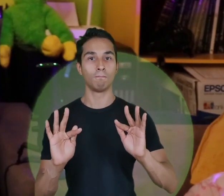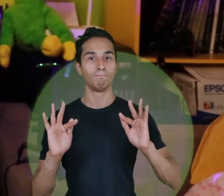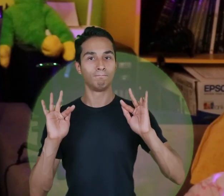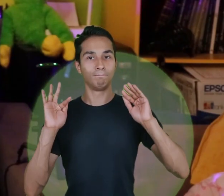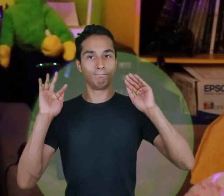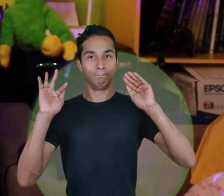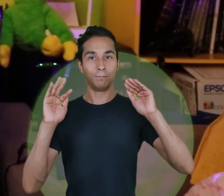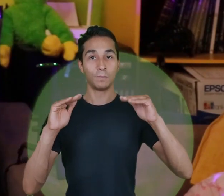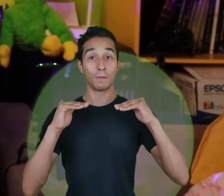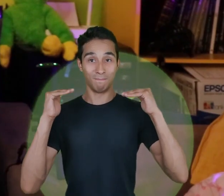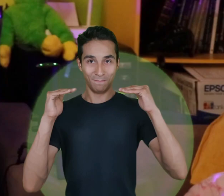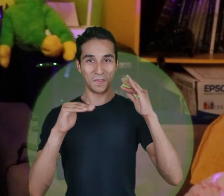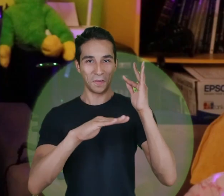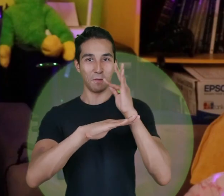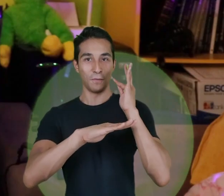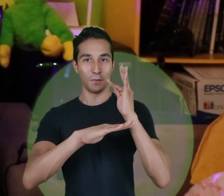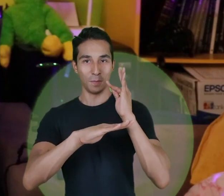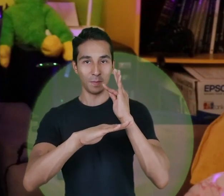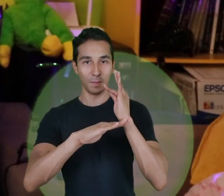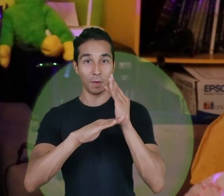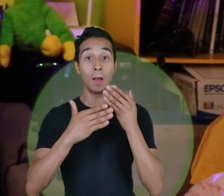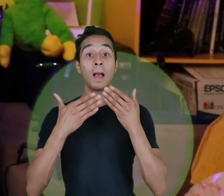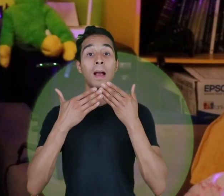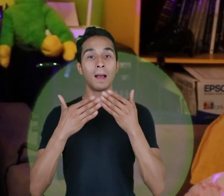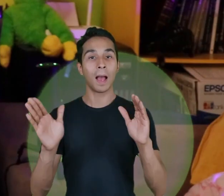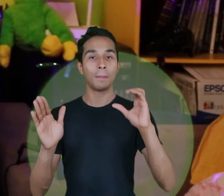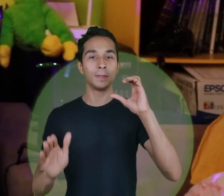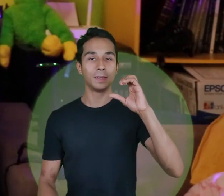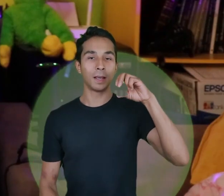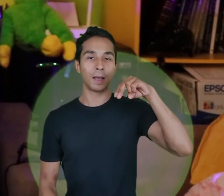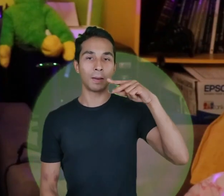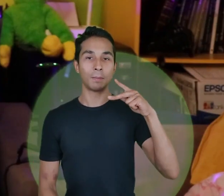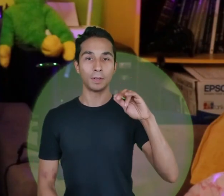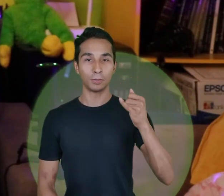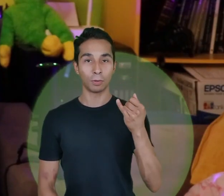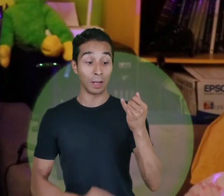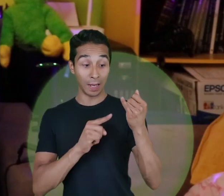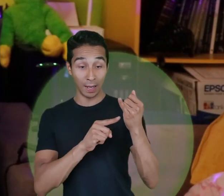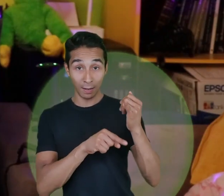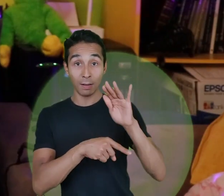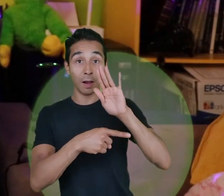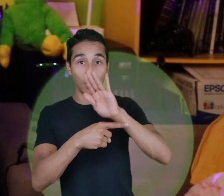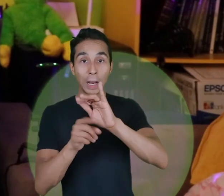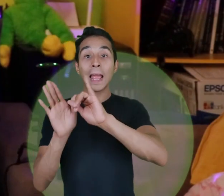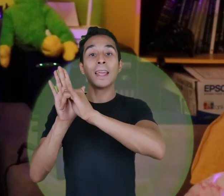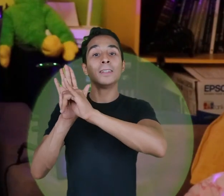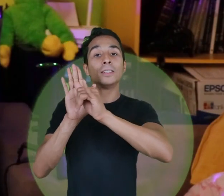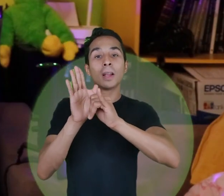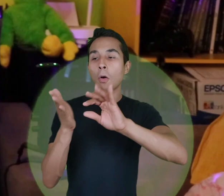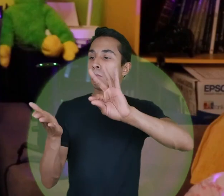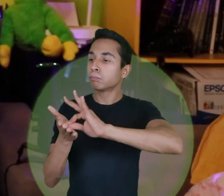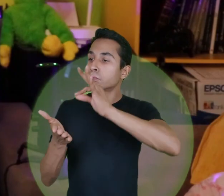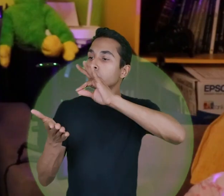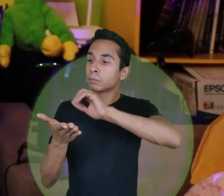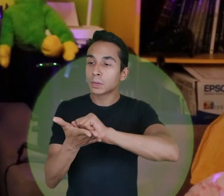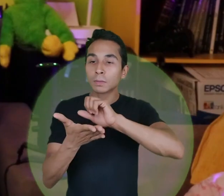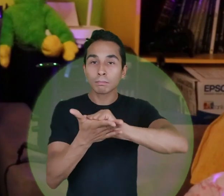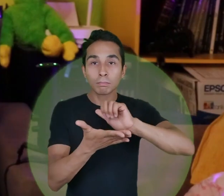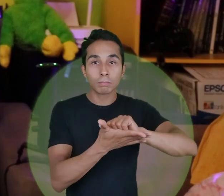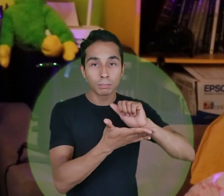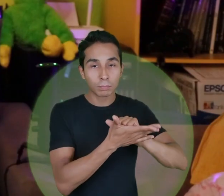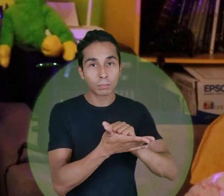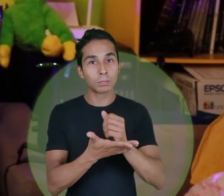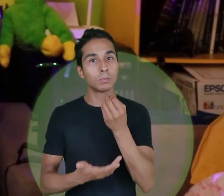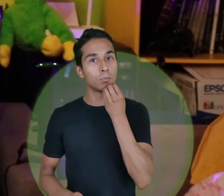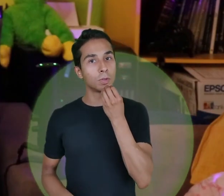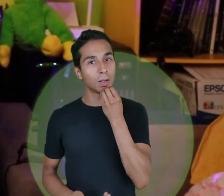seu negócio, ter um CNPJ, e através desse CNPJ você pode participar de vários editais, várias oportunidades, vai poder emitir uma nota